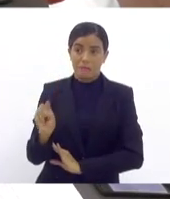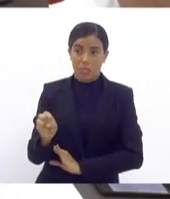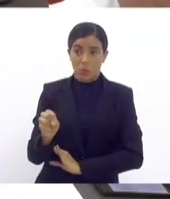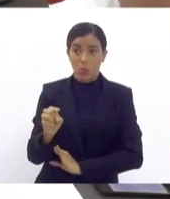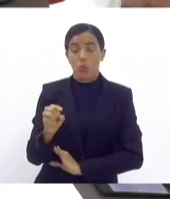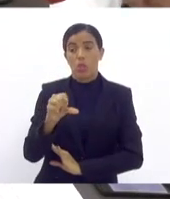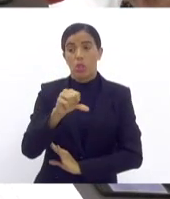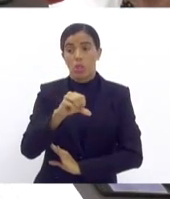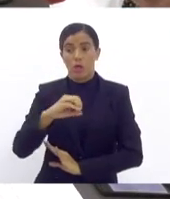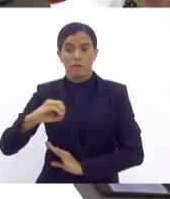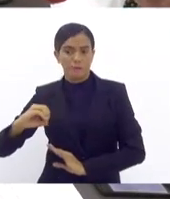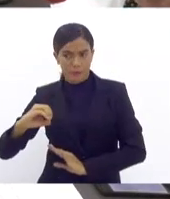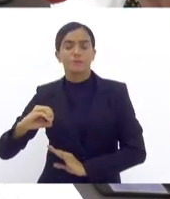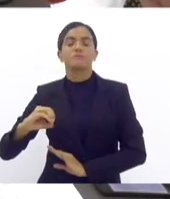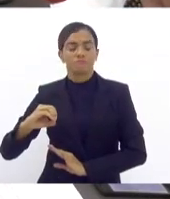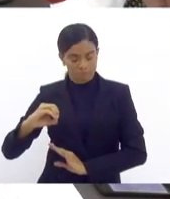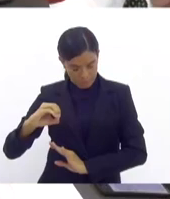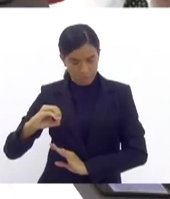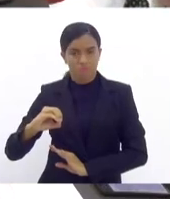não seja